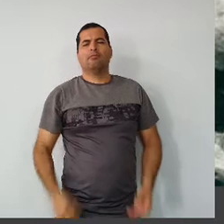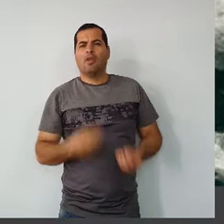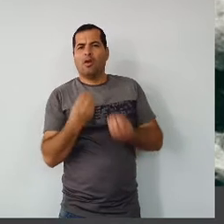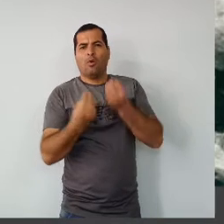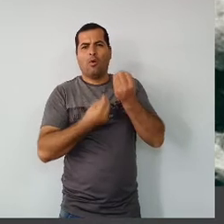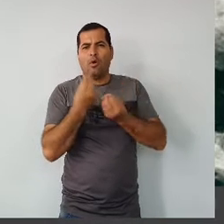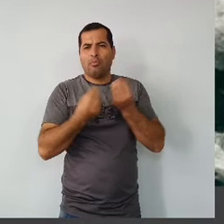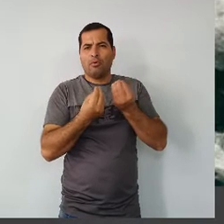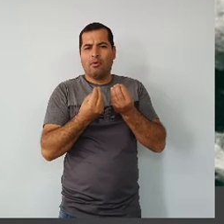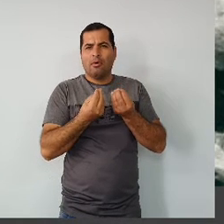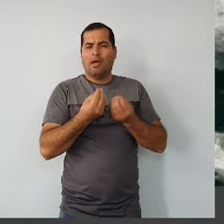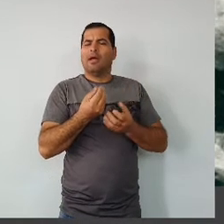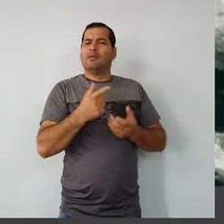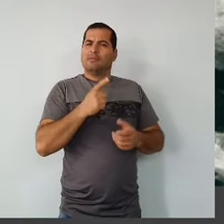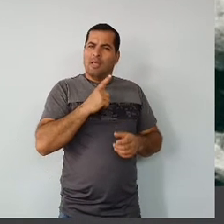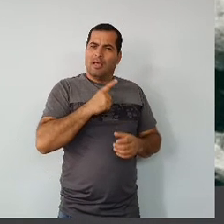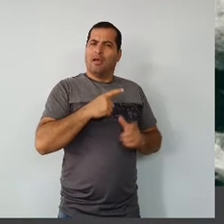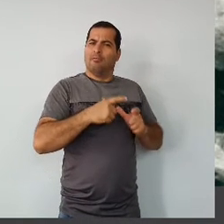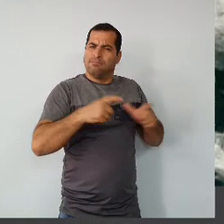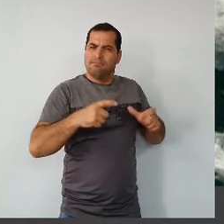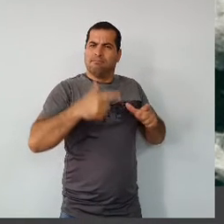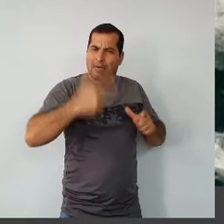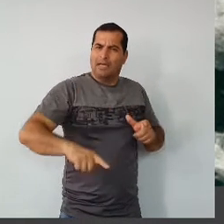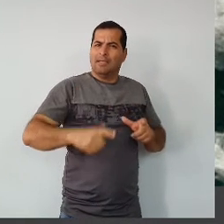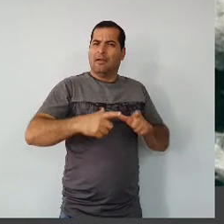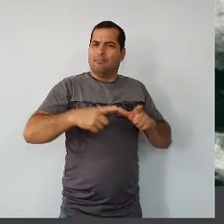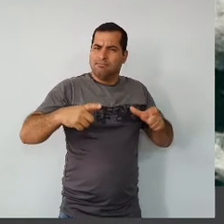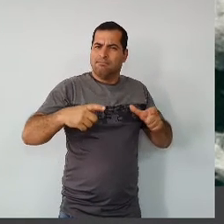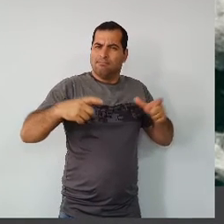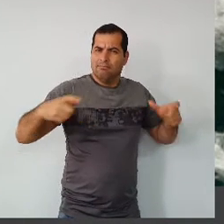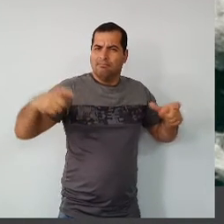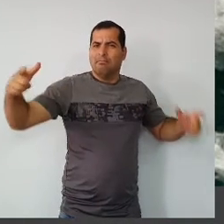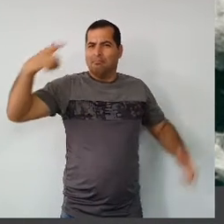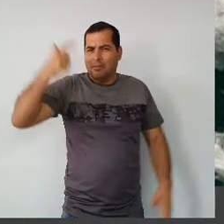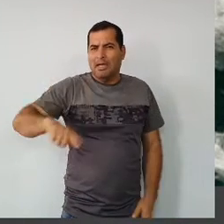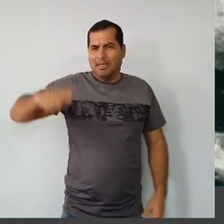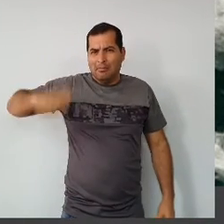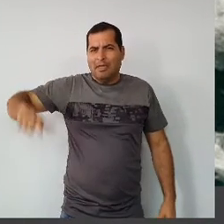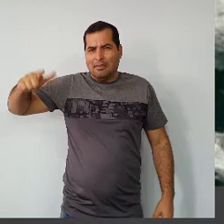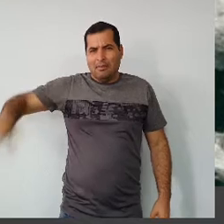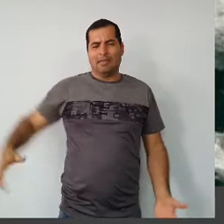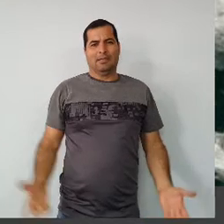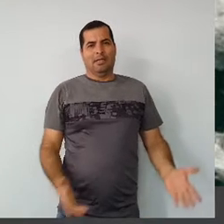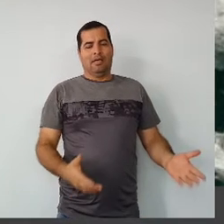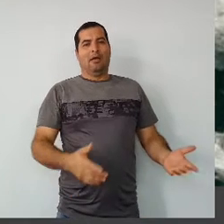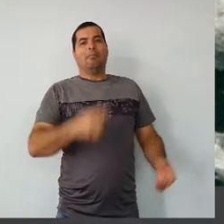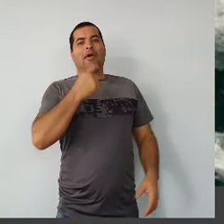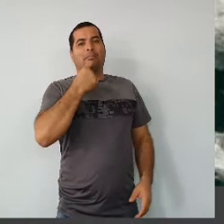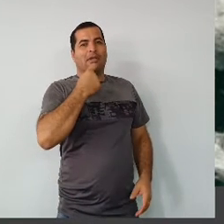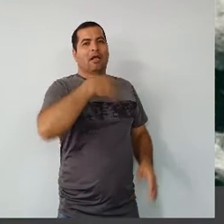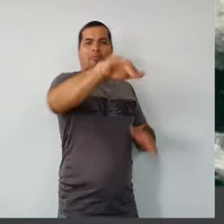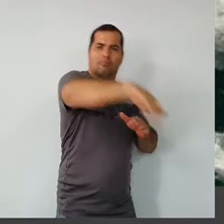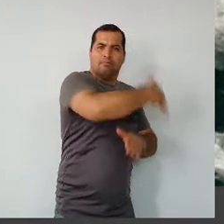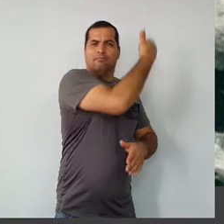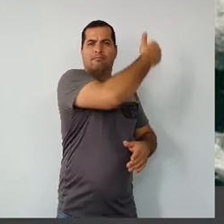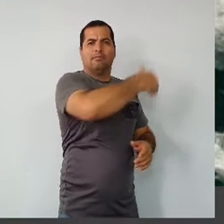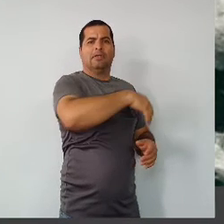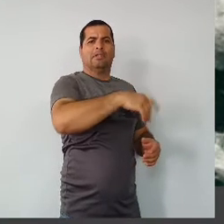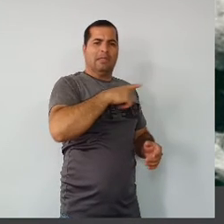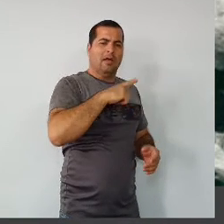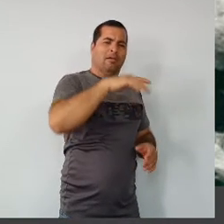E como essa região aqui pertencia a Campinas, estava com um grande fluxo de